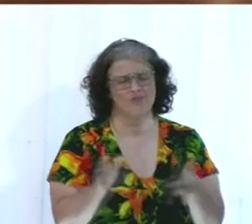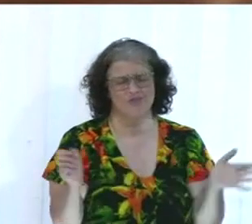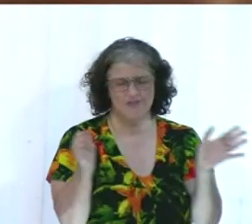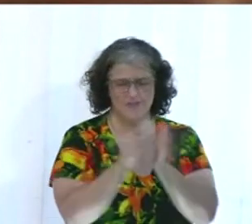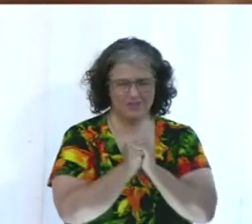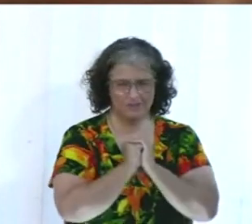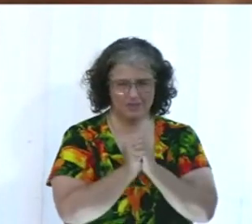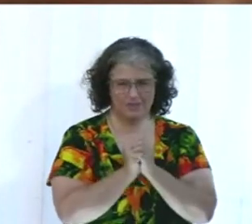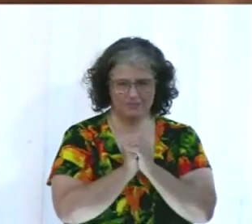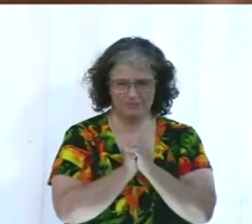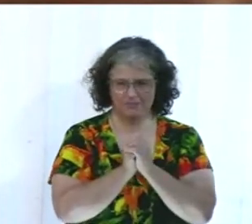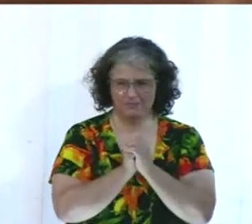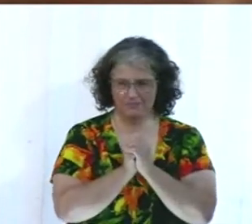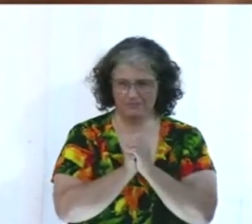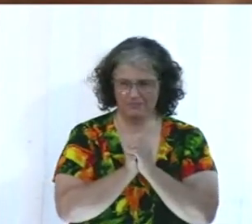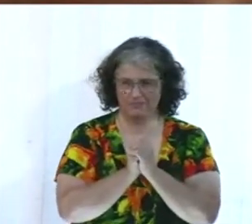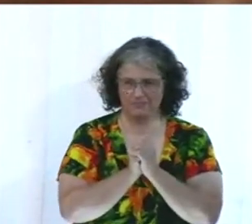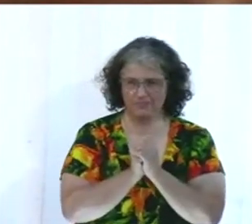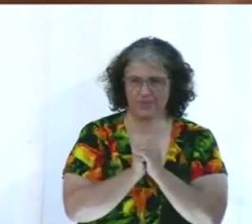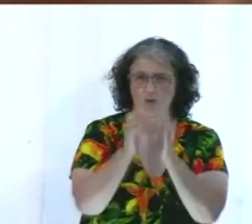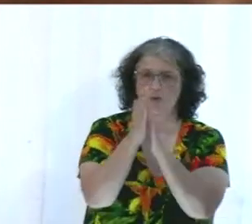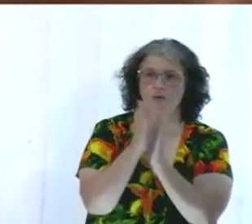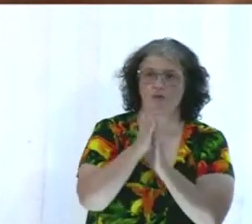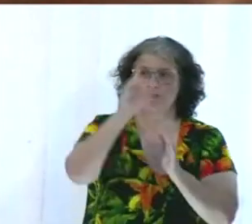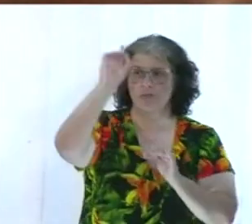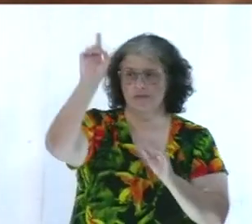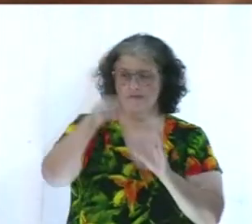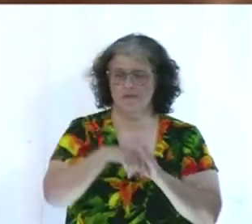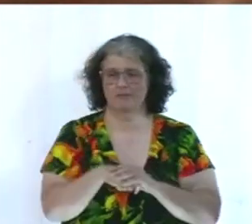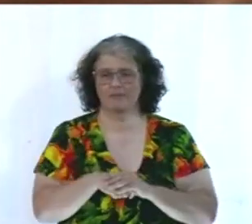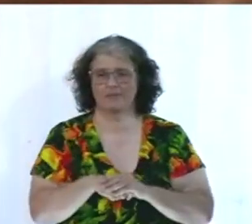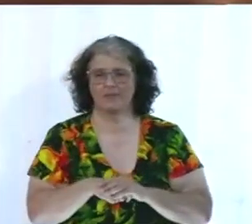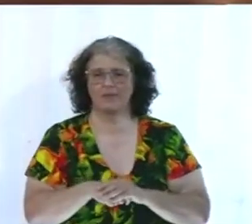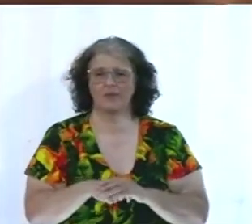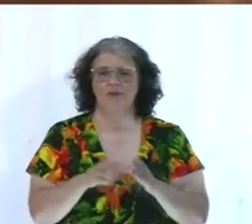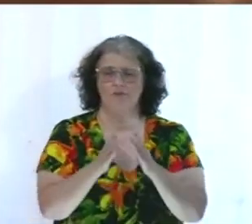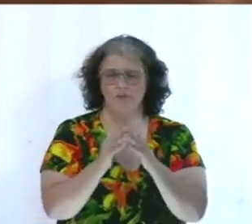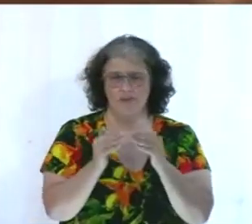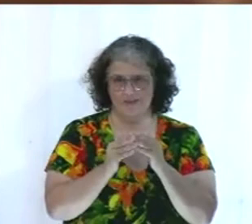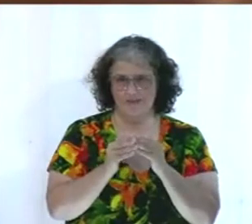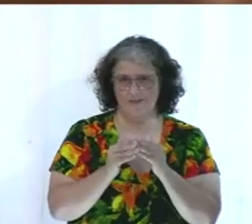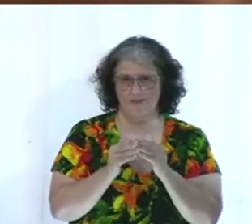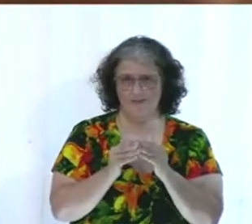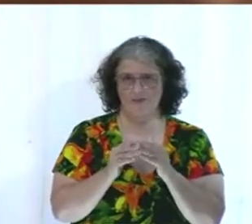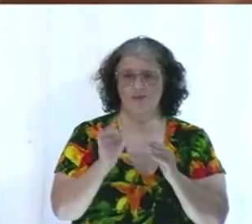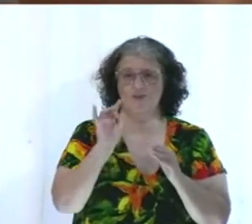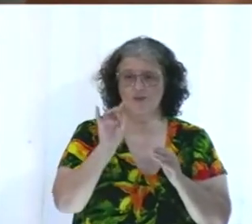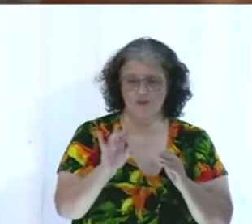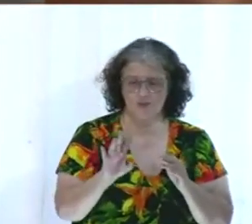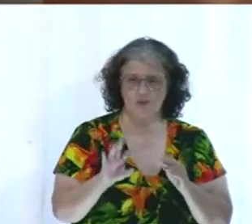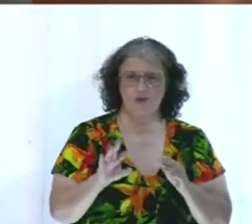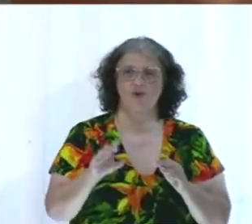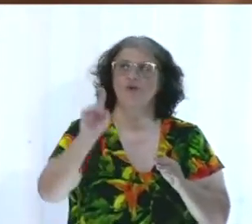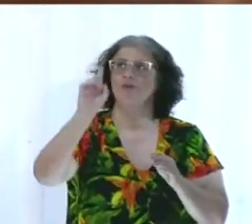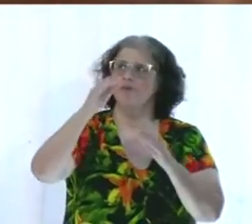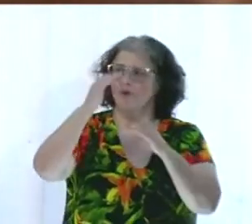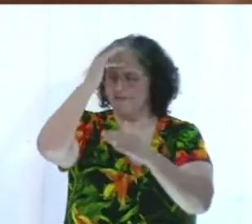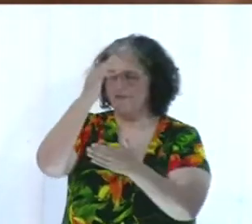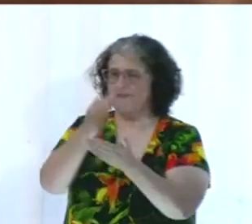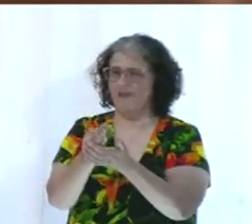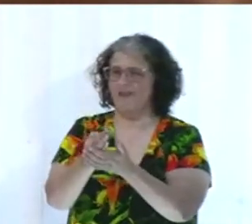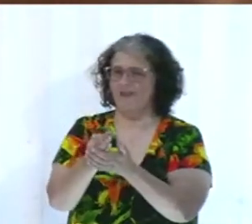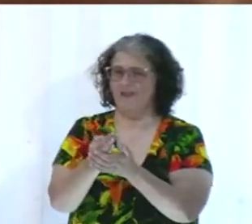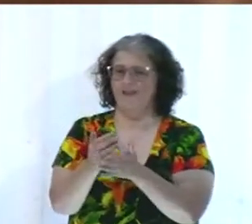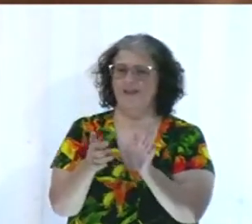amém, Senhor. Nós louvaremos ao Senhor, pensando nisso que o Senhor disse: somente ponho a minha fé